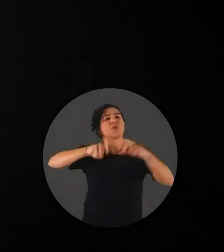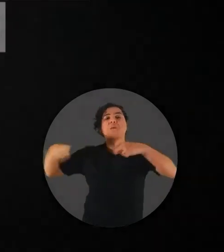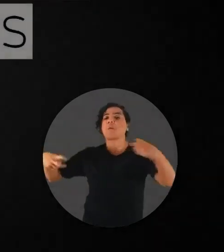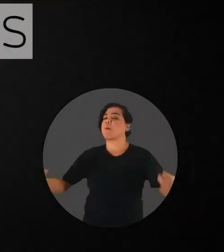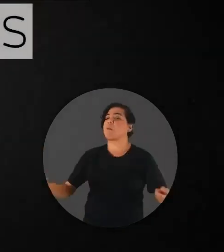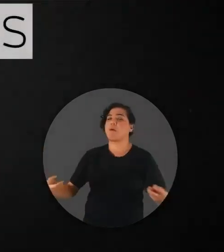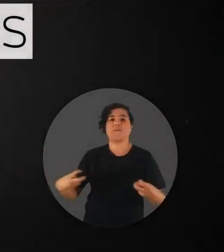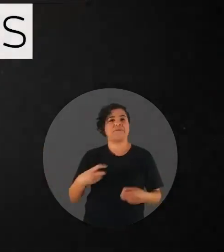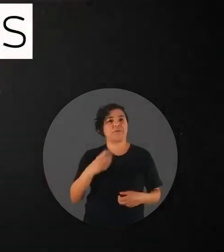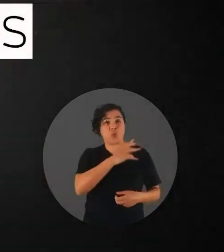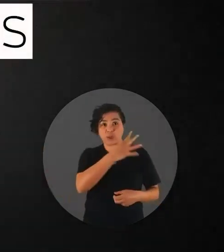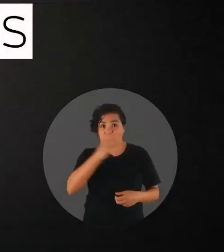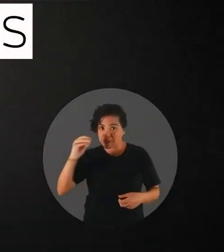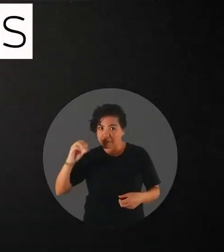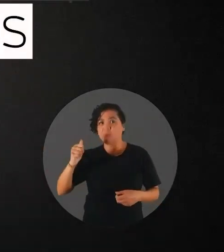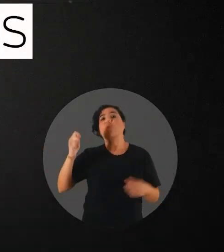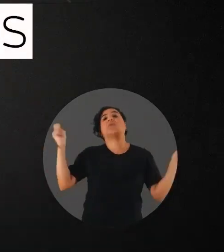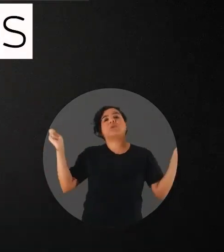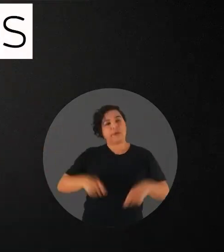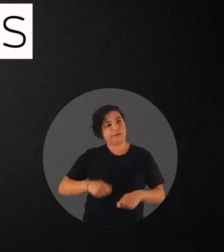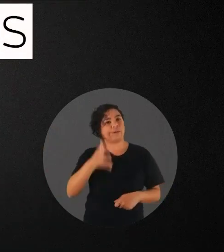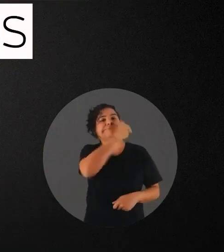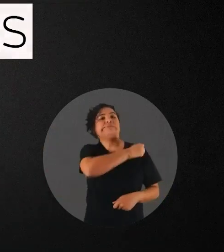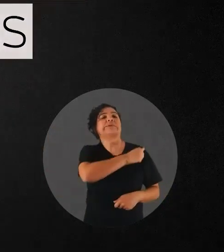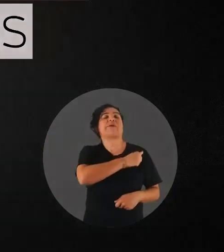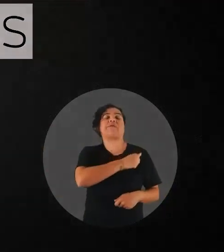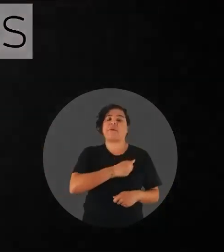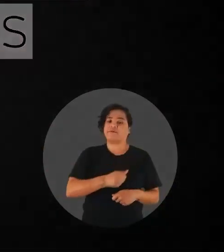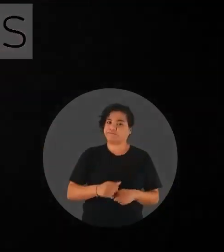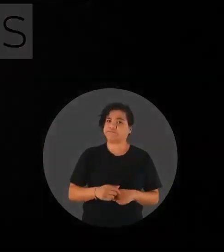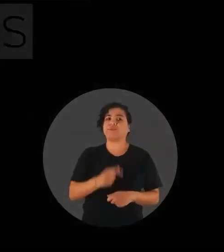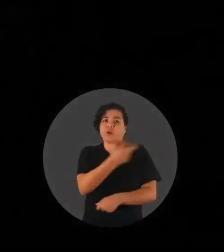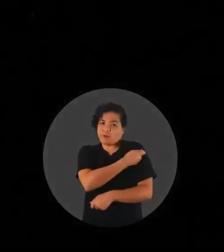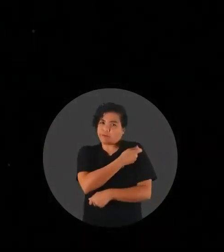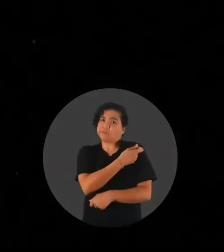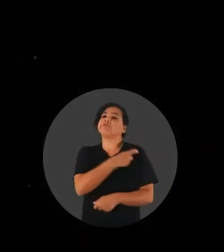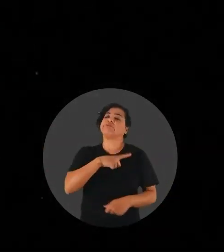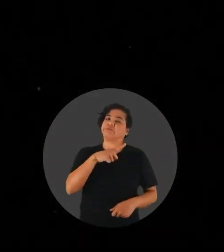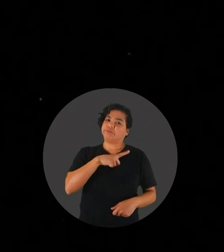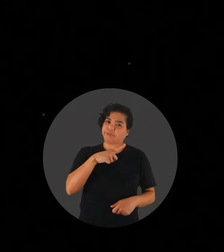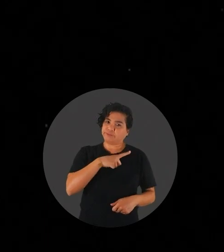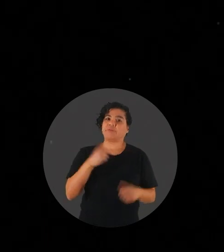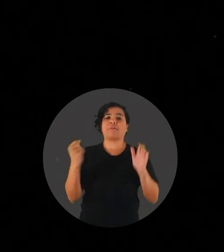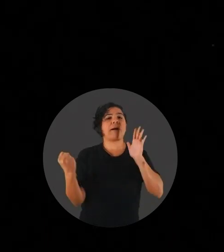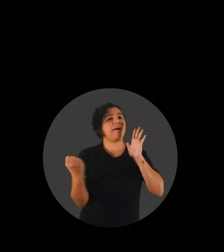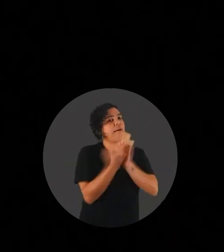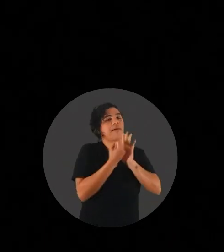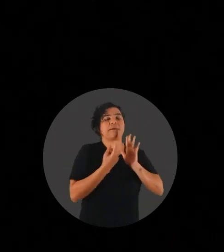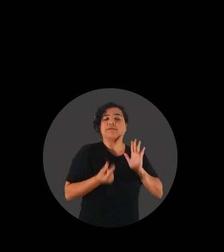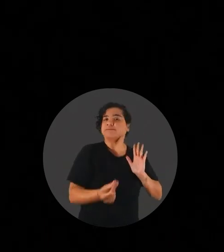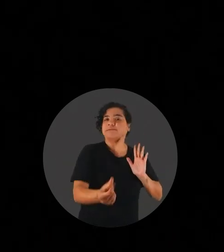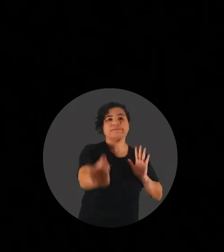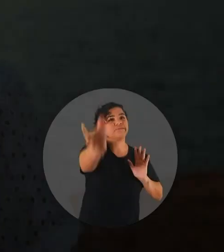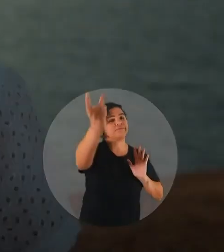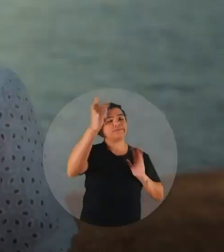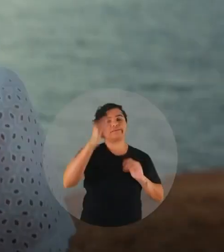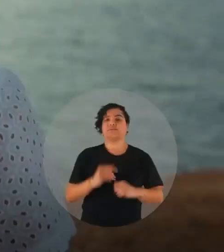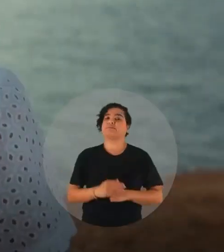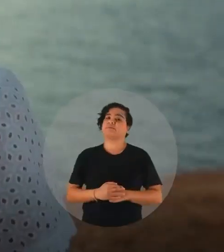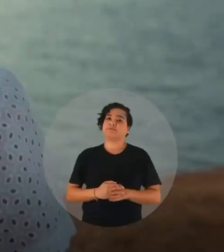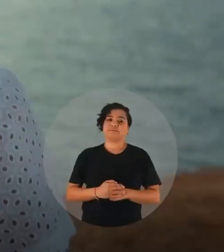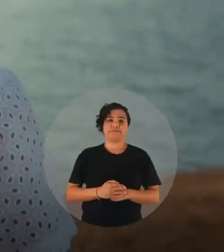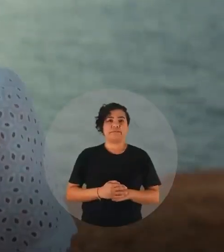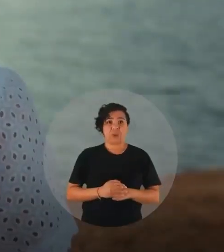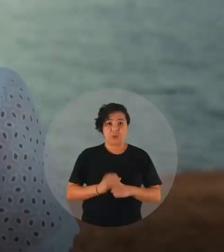brasileiros. 400 mil vidas poderiam ter sido salvas. Não esqueceremos. A